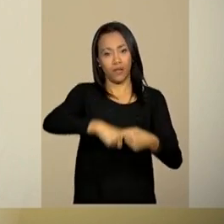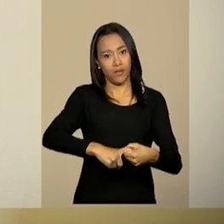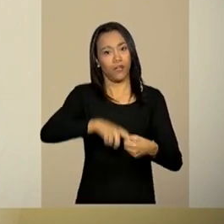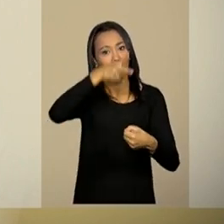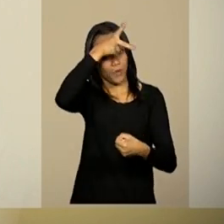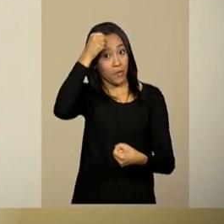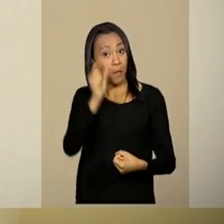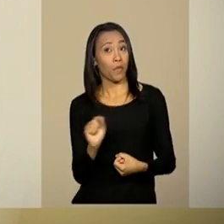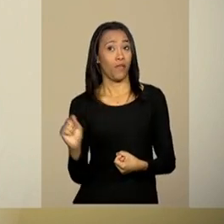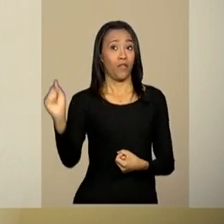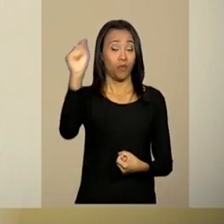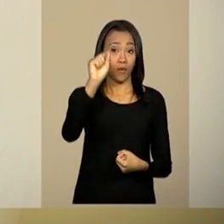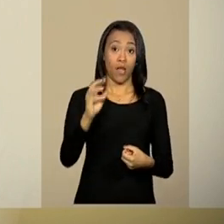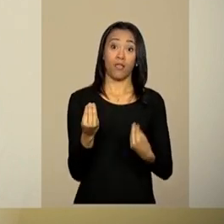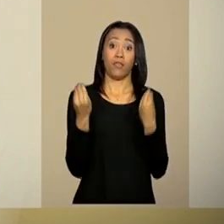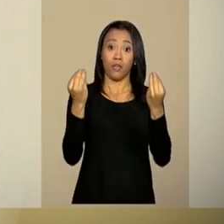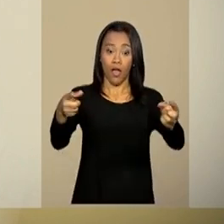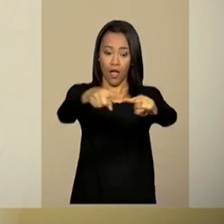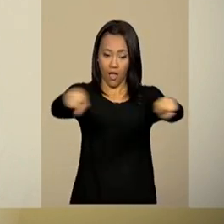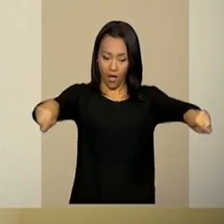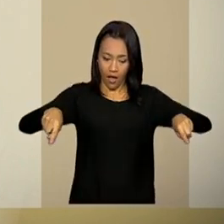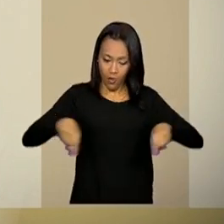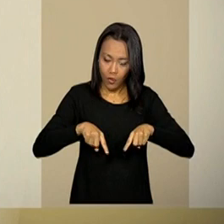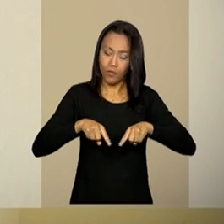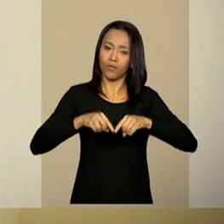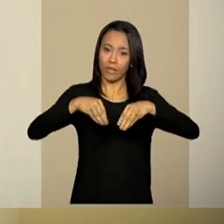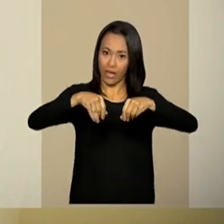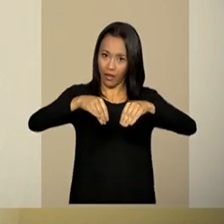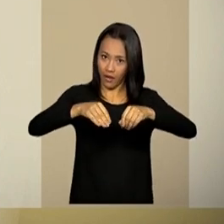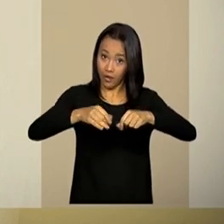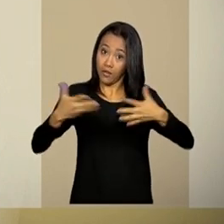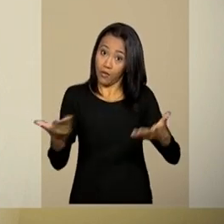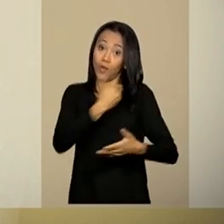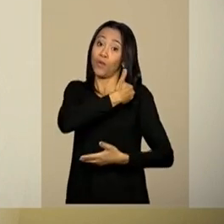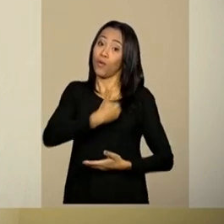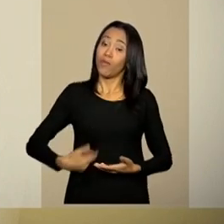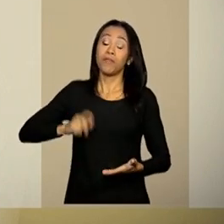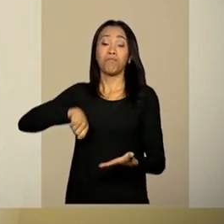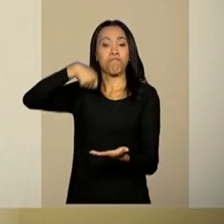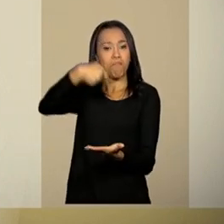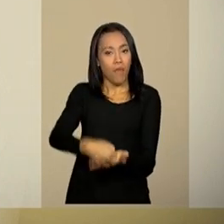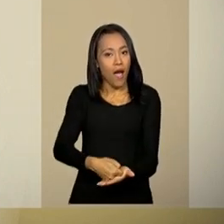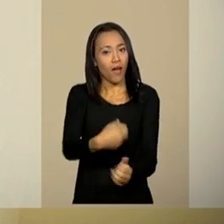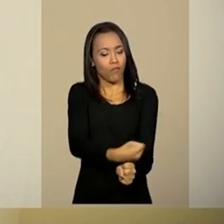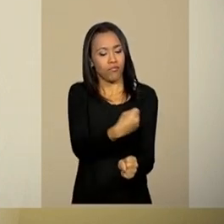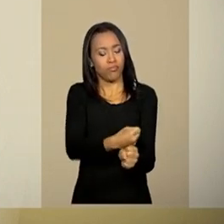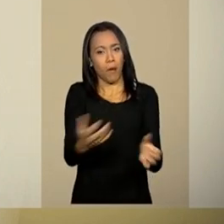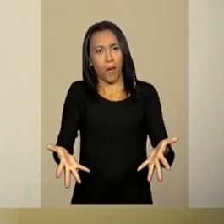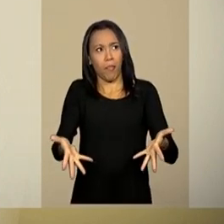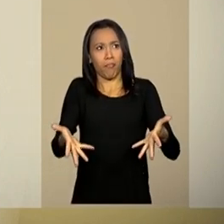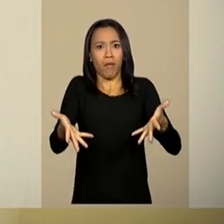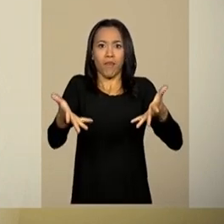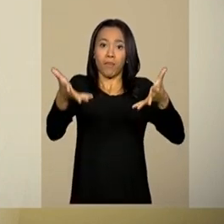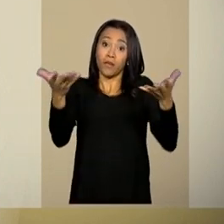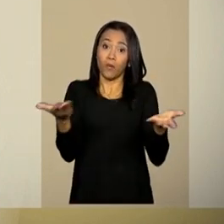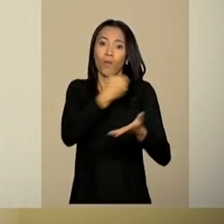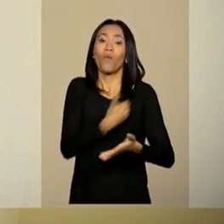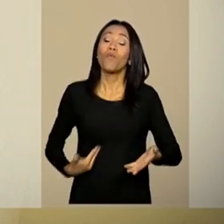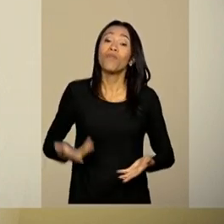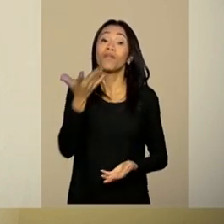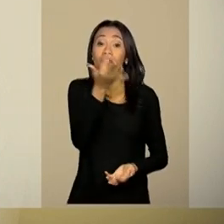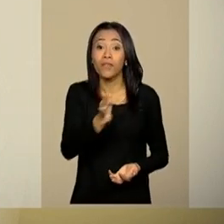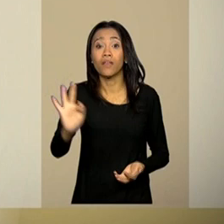prefeitura dá o terreno e faz a terraplanagem e o governo paga toda a construção o governo federal